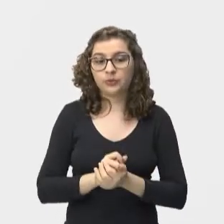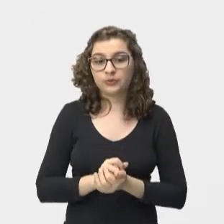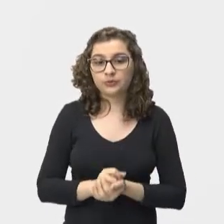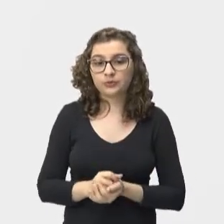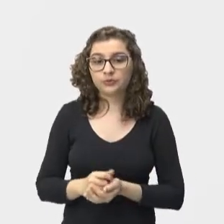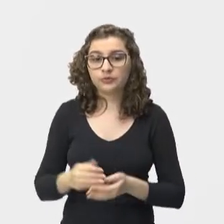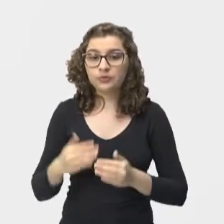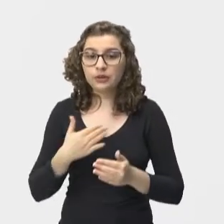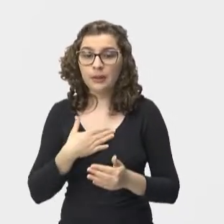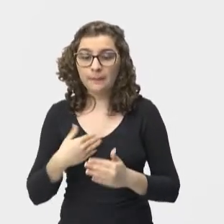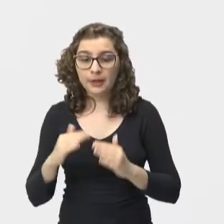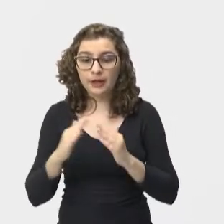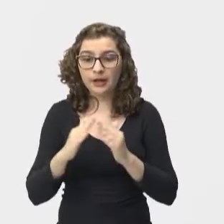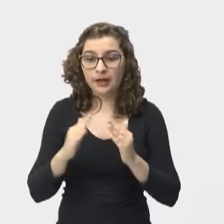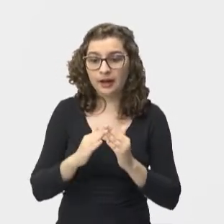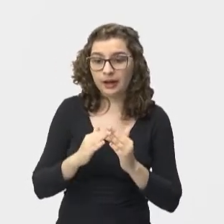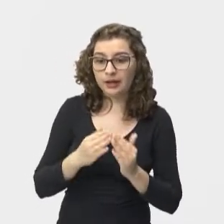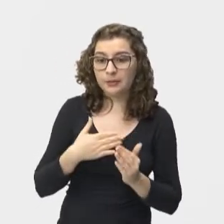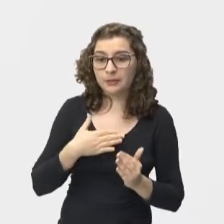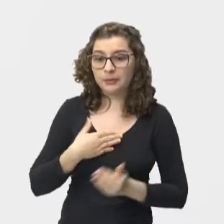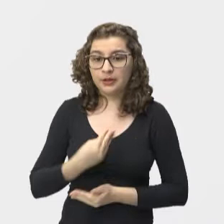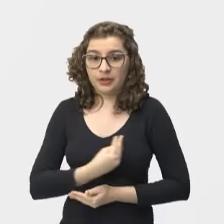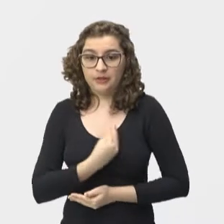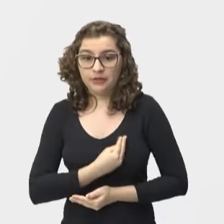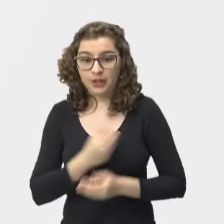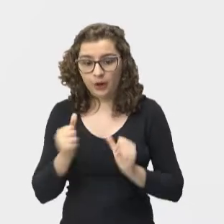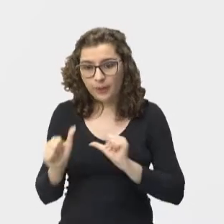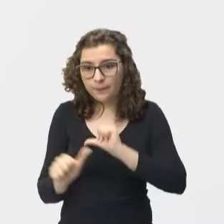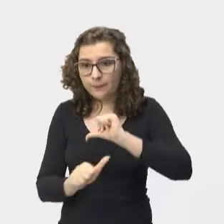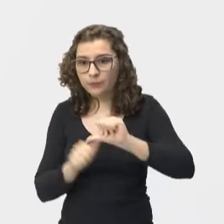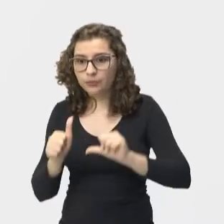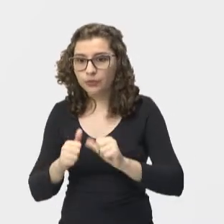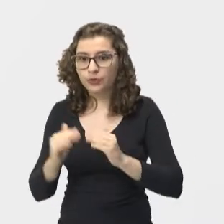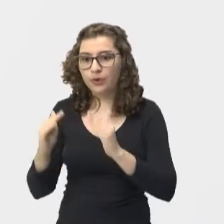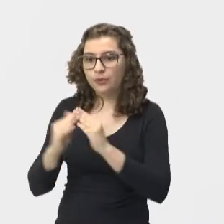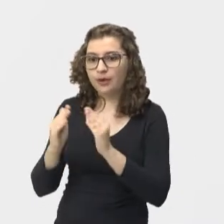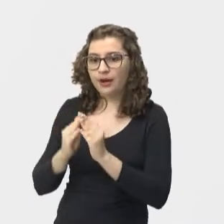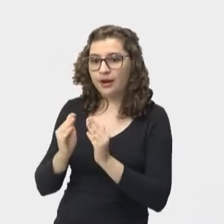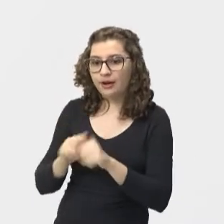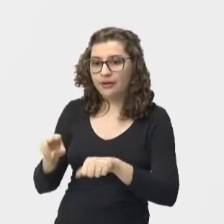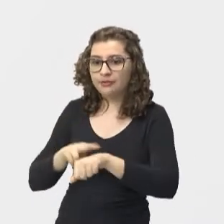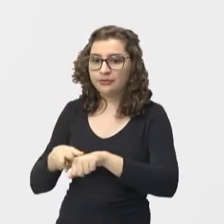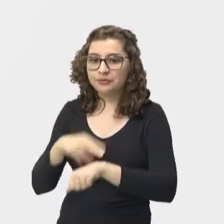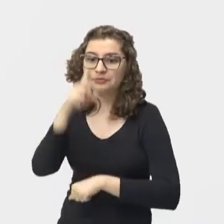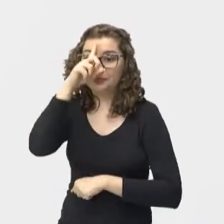em Casa Verde e Amarela, né? Então vejam, é um programa que